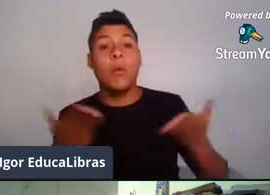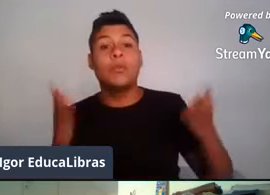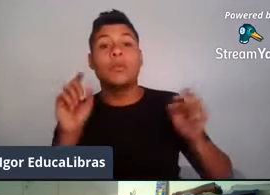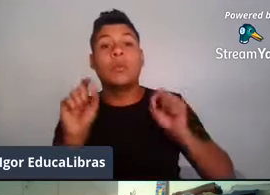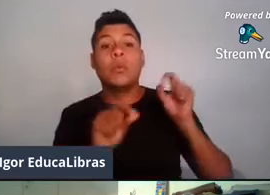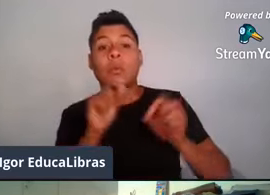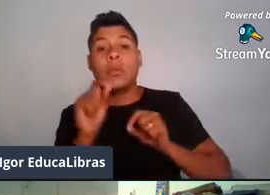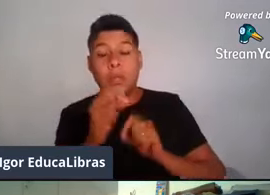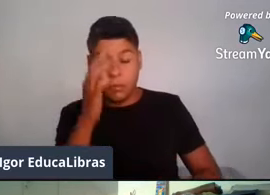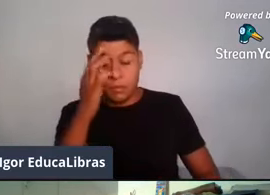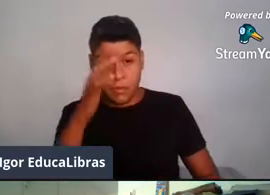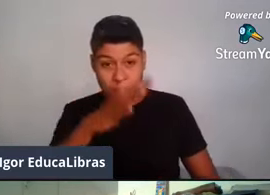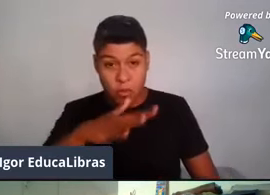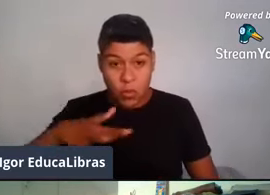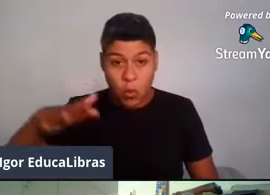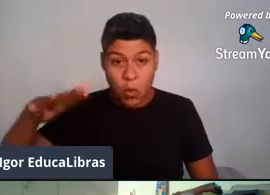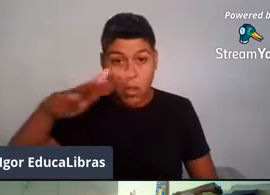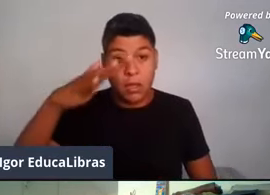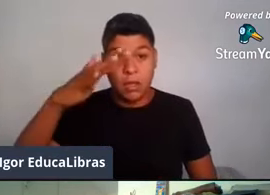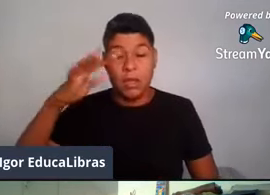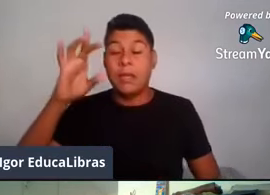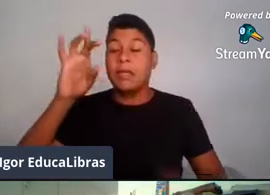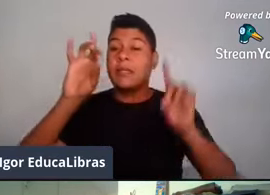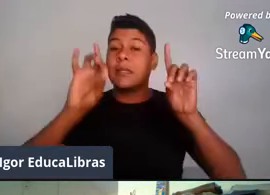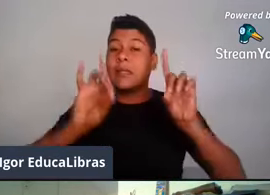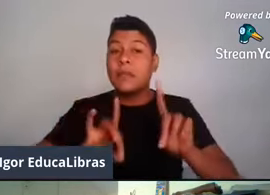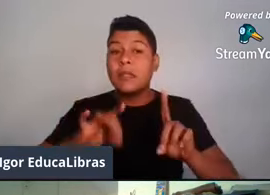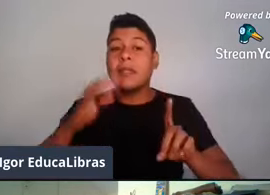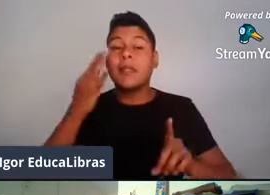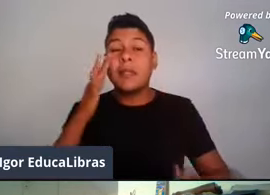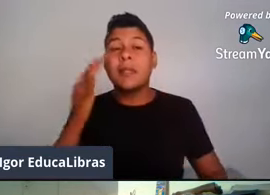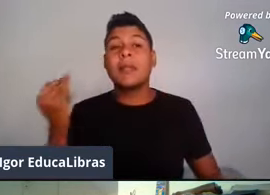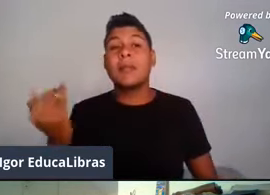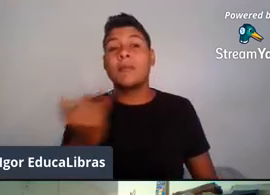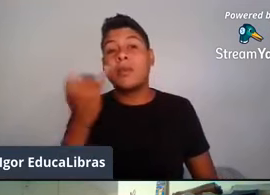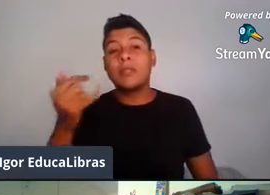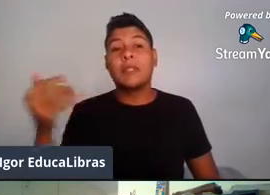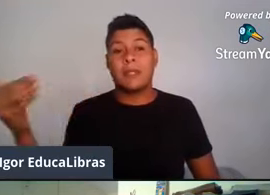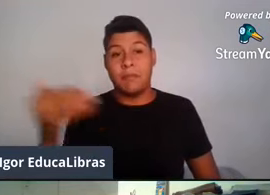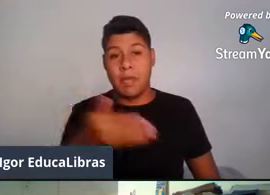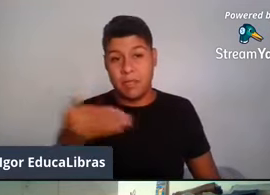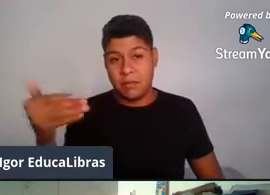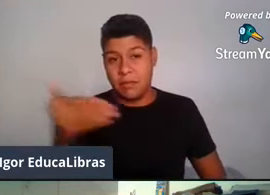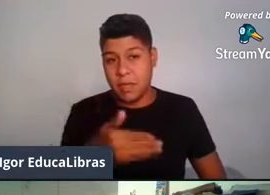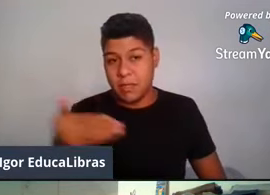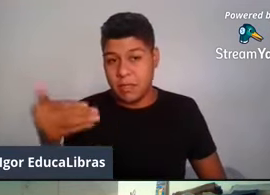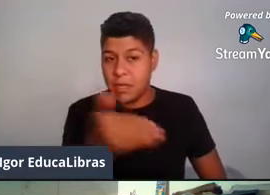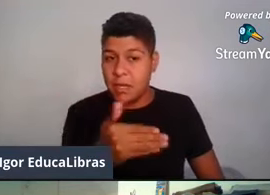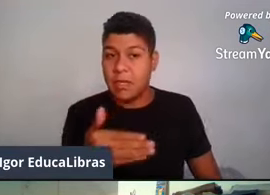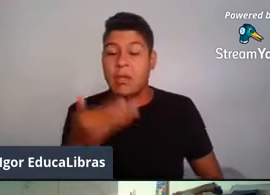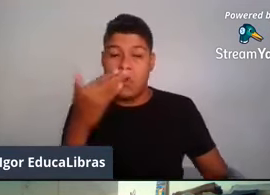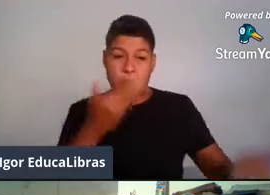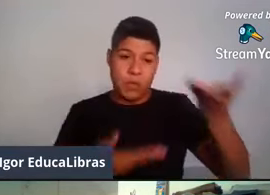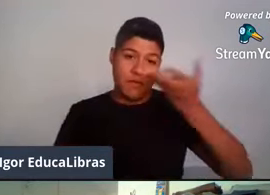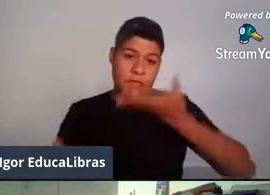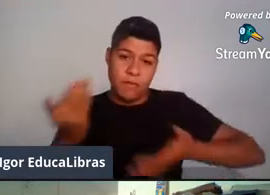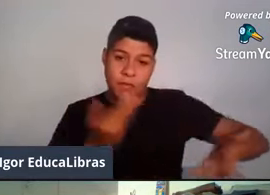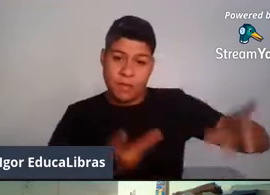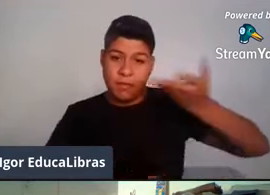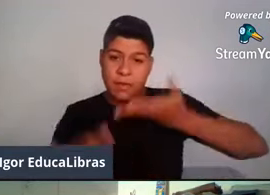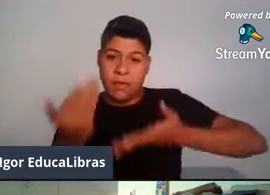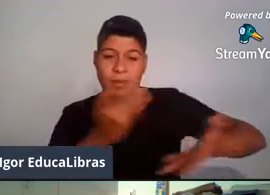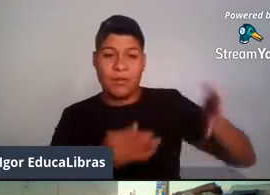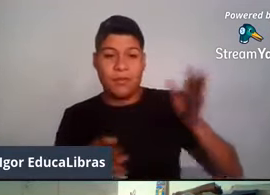a população com deficiência entender a importância da participação, né, do envolvimento nas